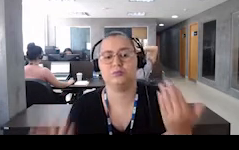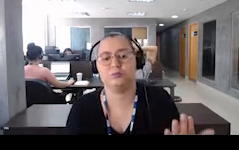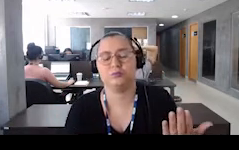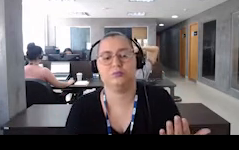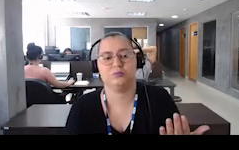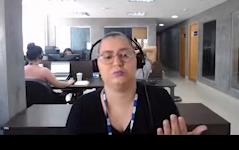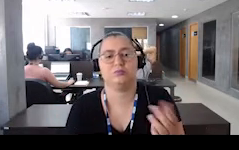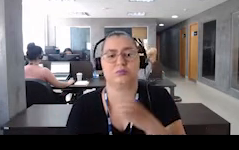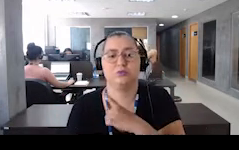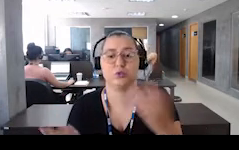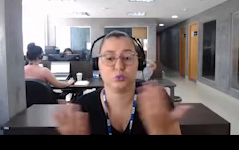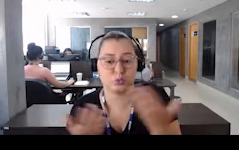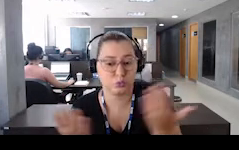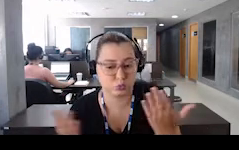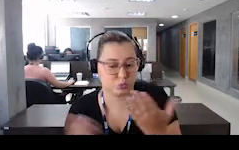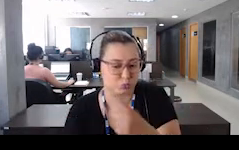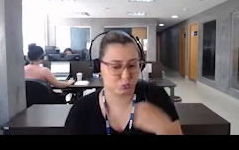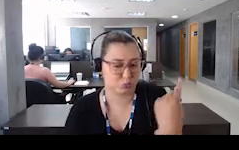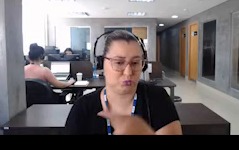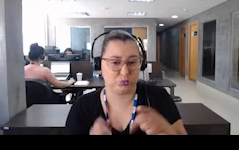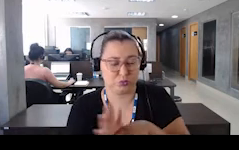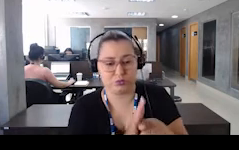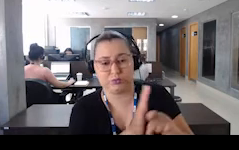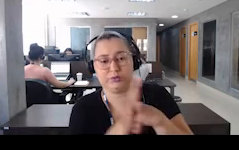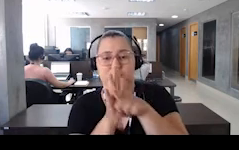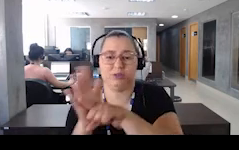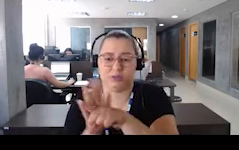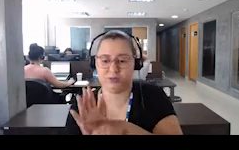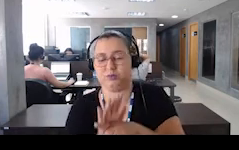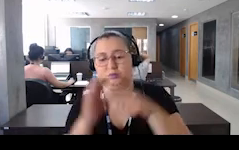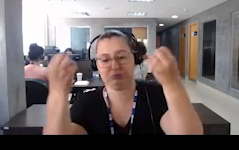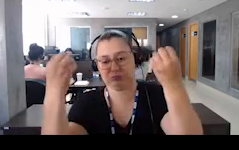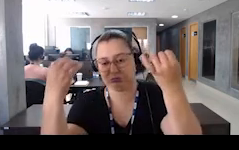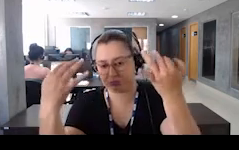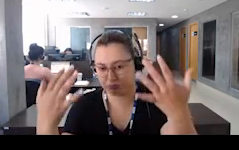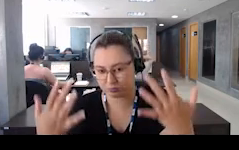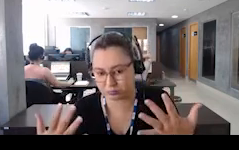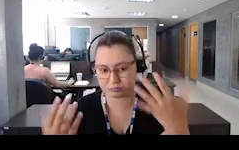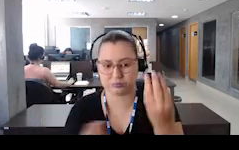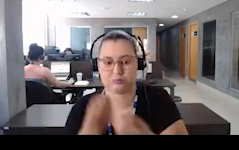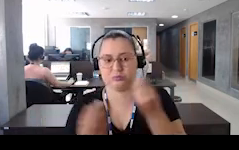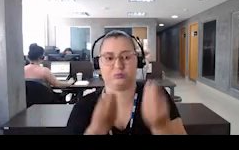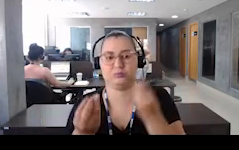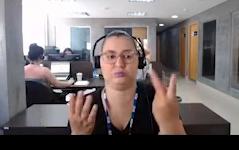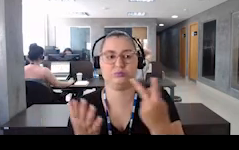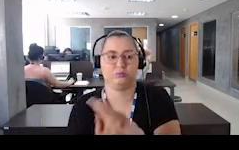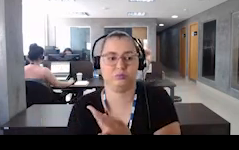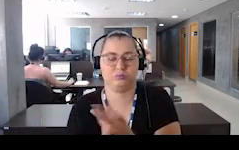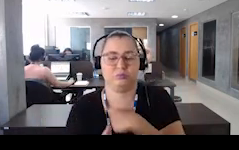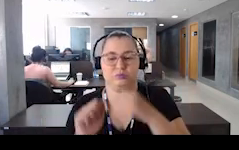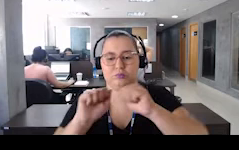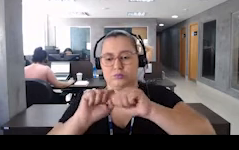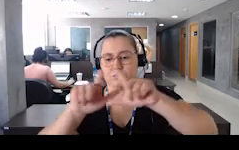Então, hoje a gente vai analisar de forma mais detalhada esse circuito aqui, né?